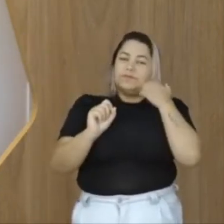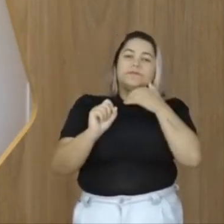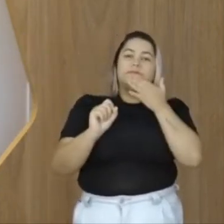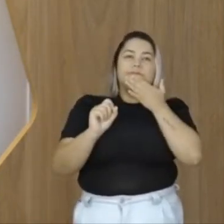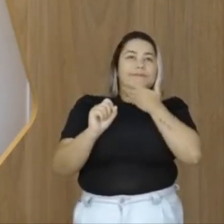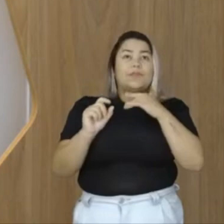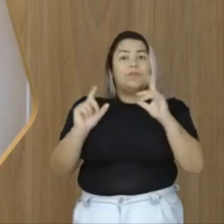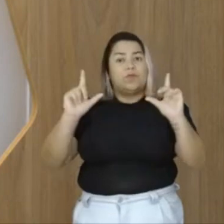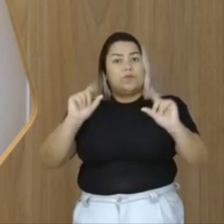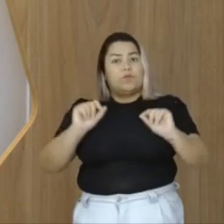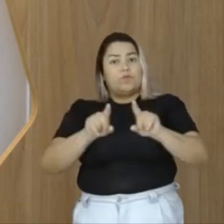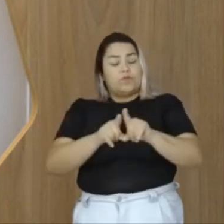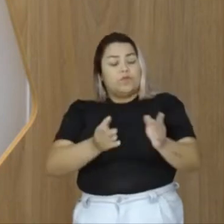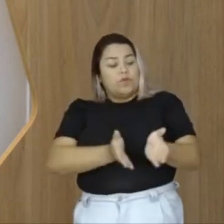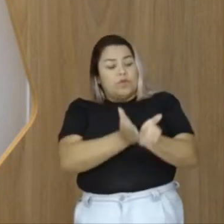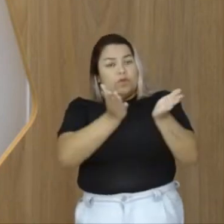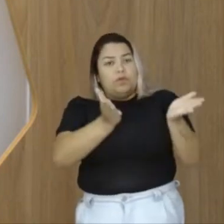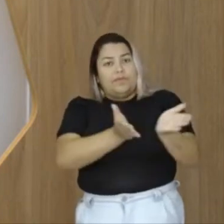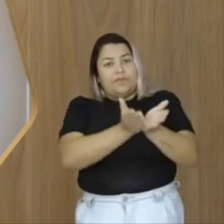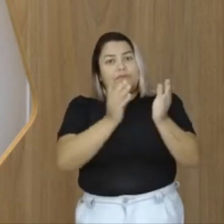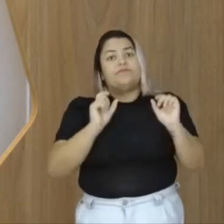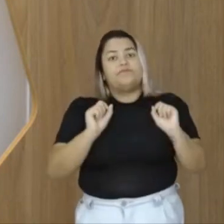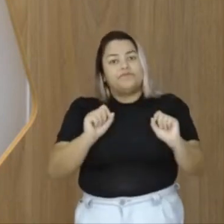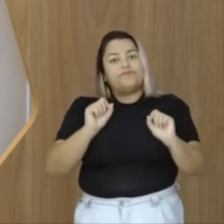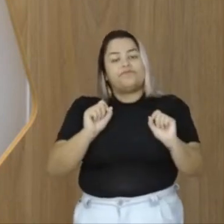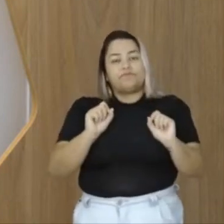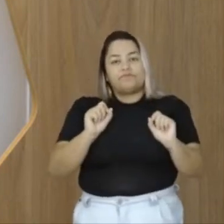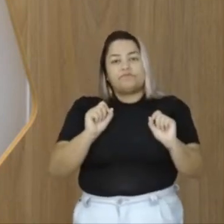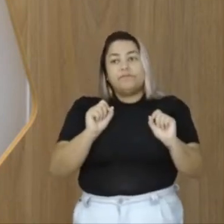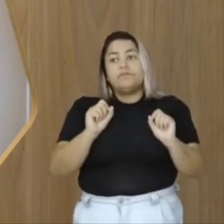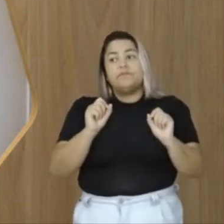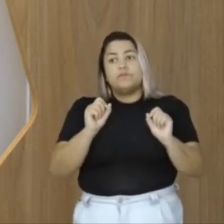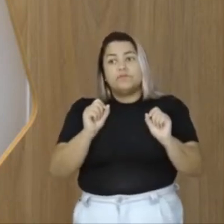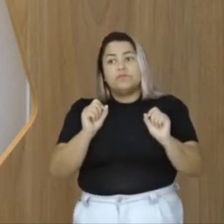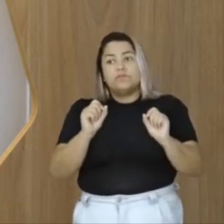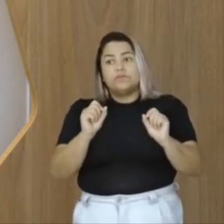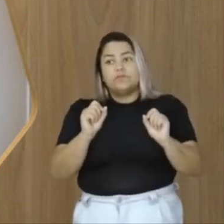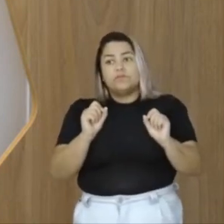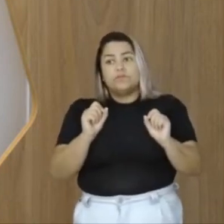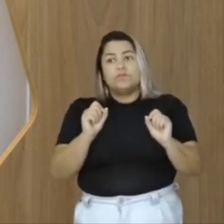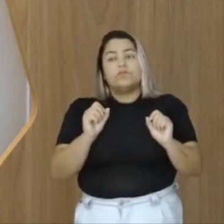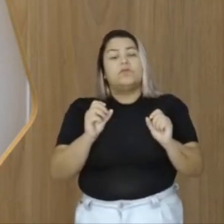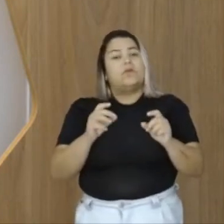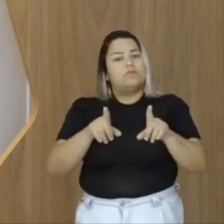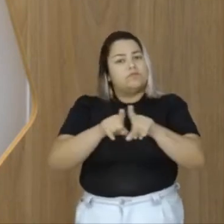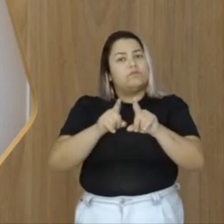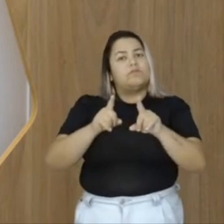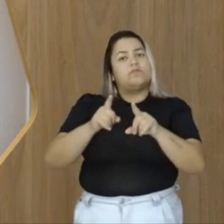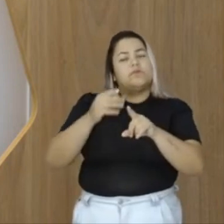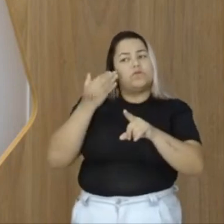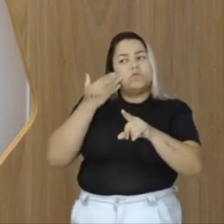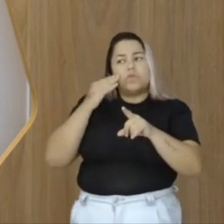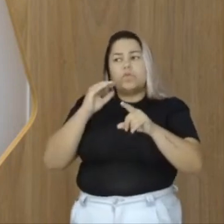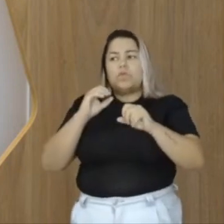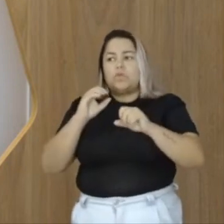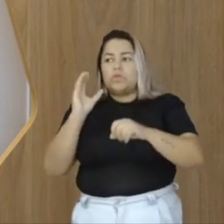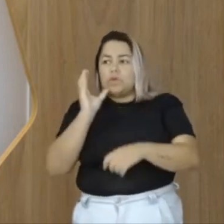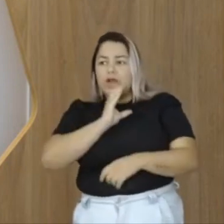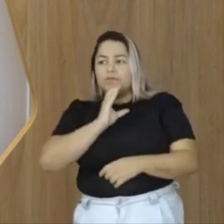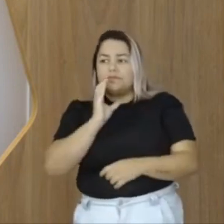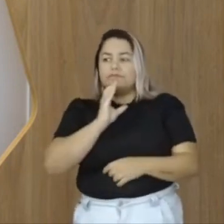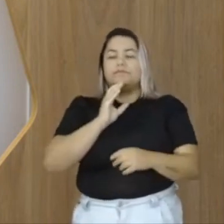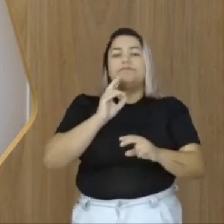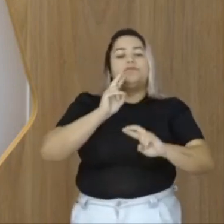na diminuição da pobreza, que vai ser medido com muito mais rapidez, porque já tem esse olhar